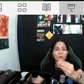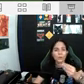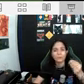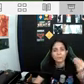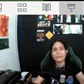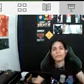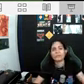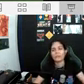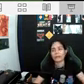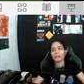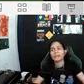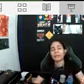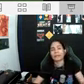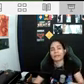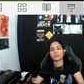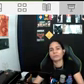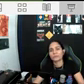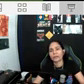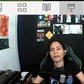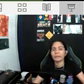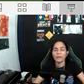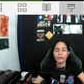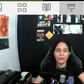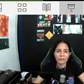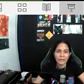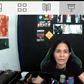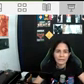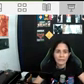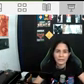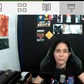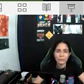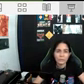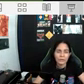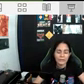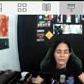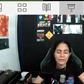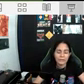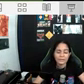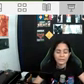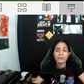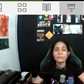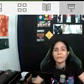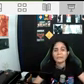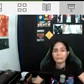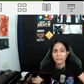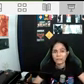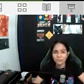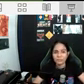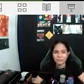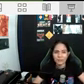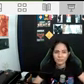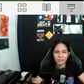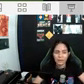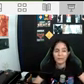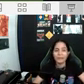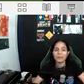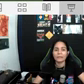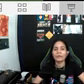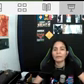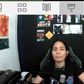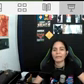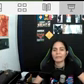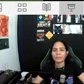para todos estes locais. Caso contrário, eu estaria tendo, estaria influenciando nos meus